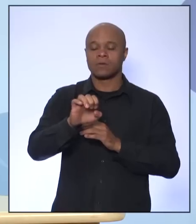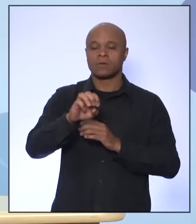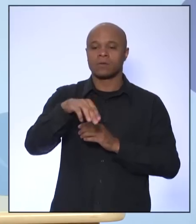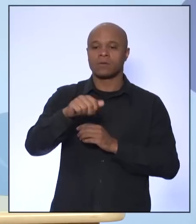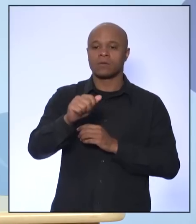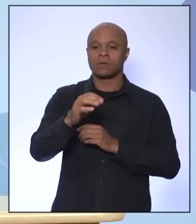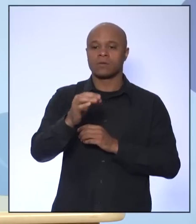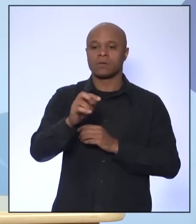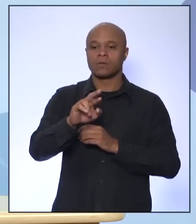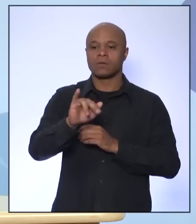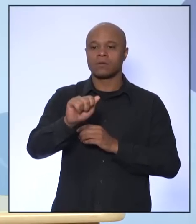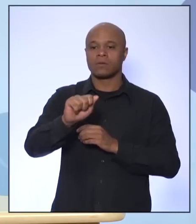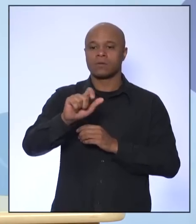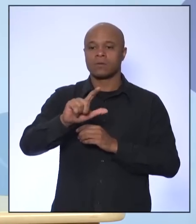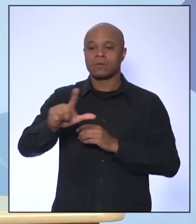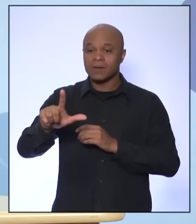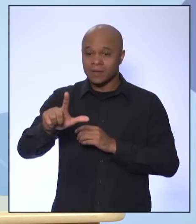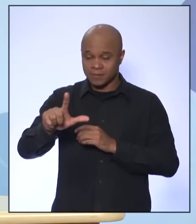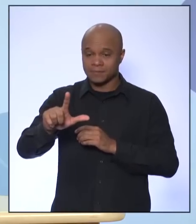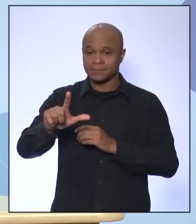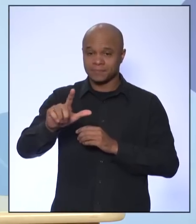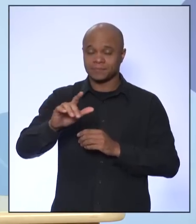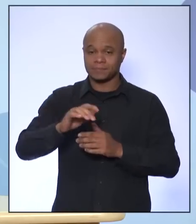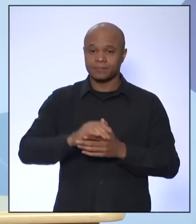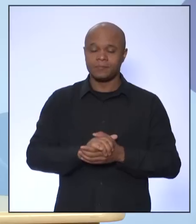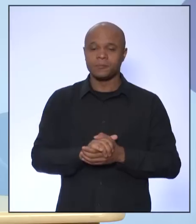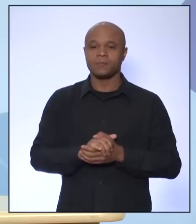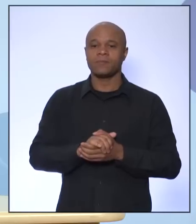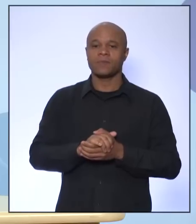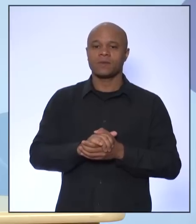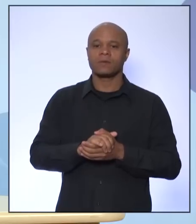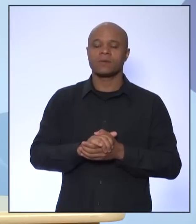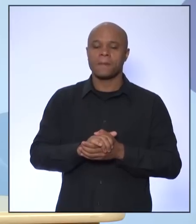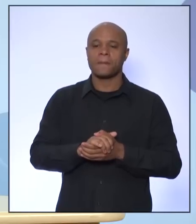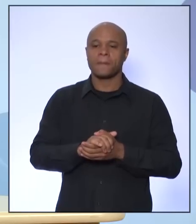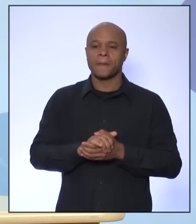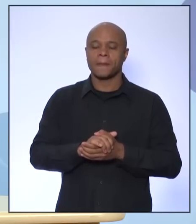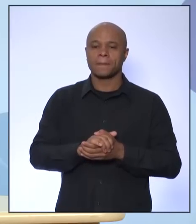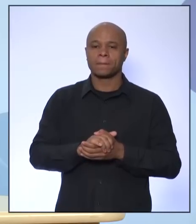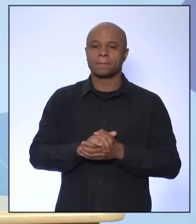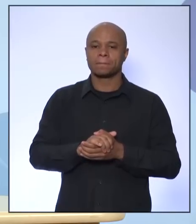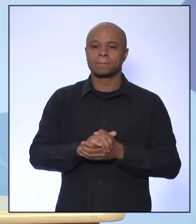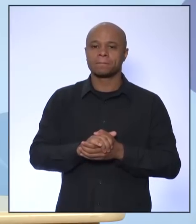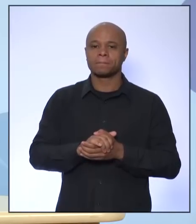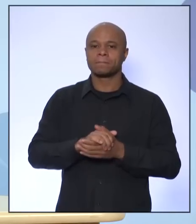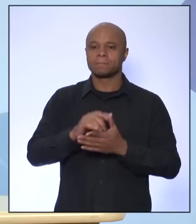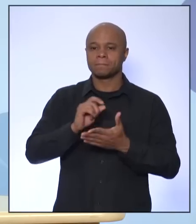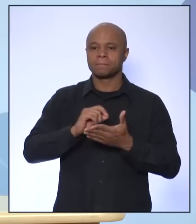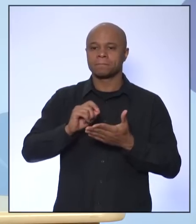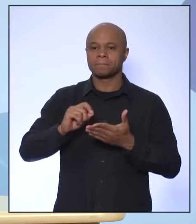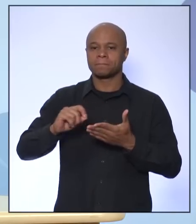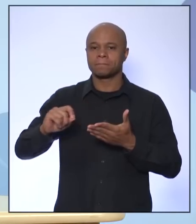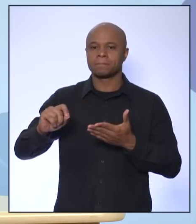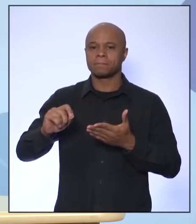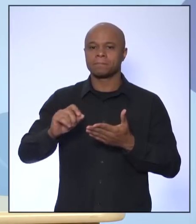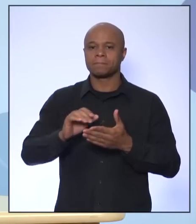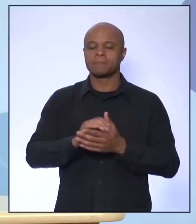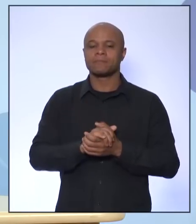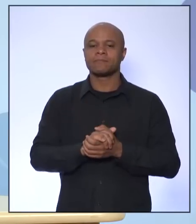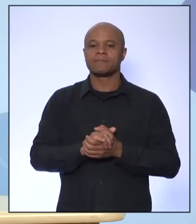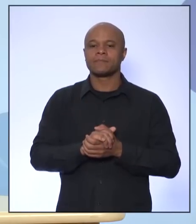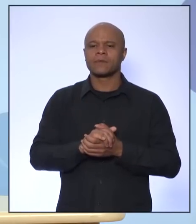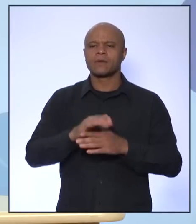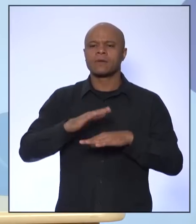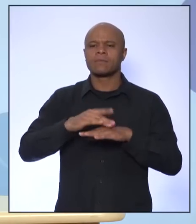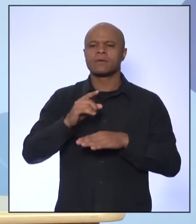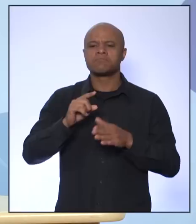sobre calendários também, tá bem? Então, o calendário ele é uma fonte material e é uma fonte escrita. Mais